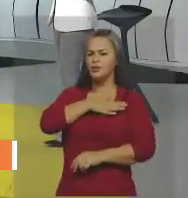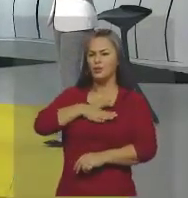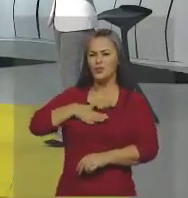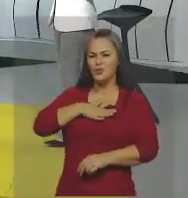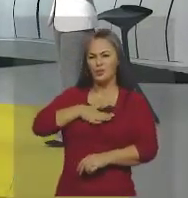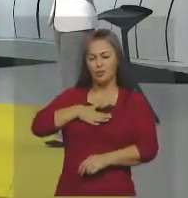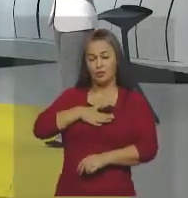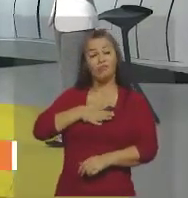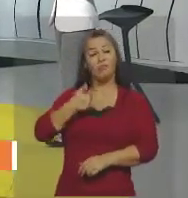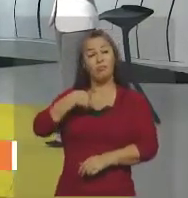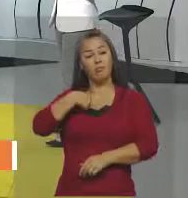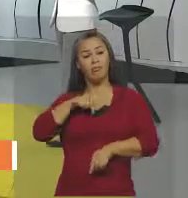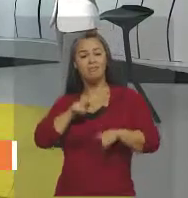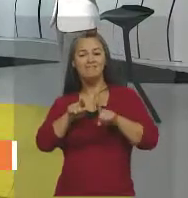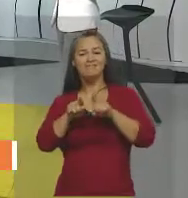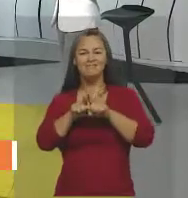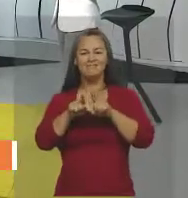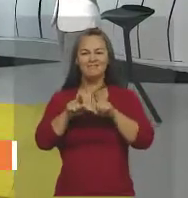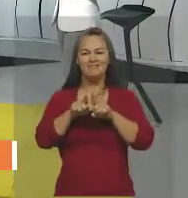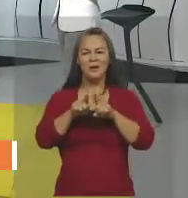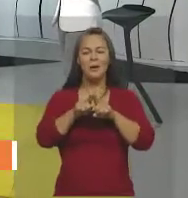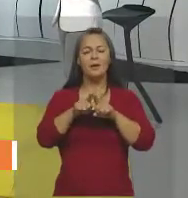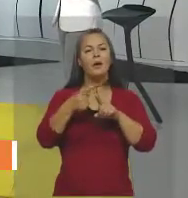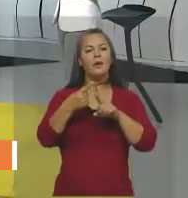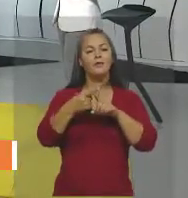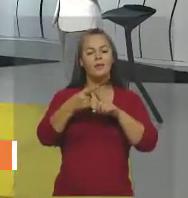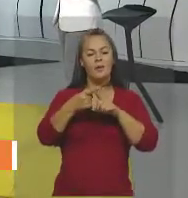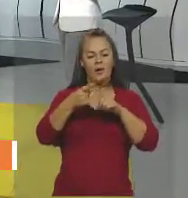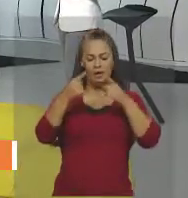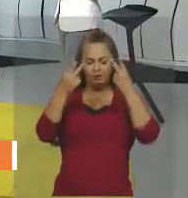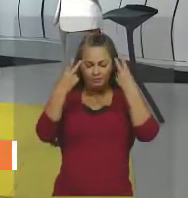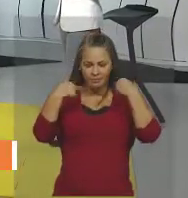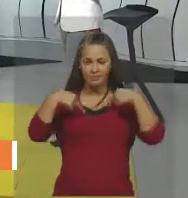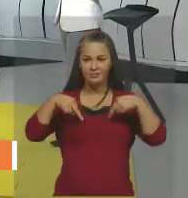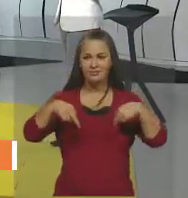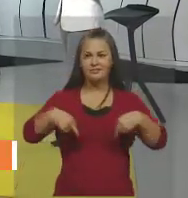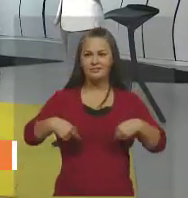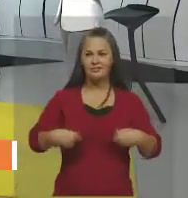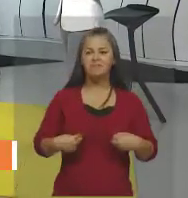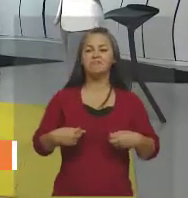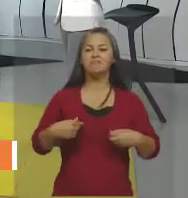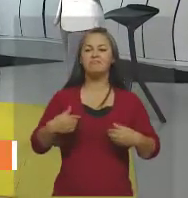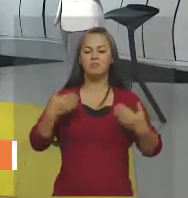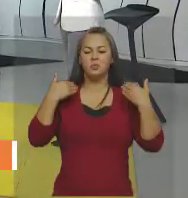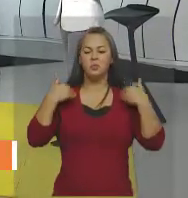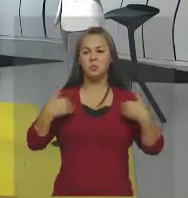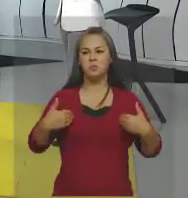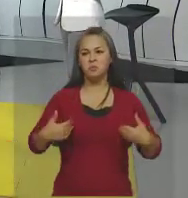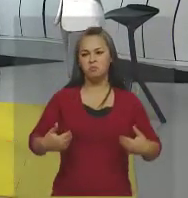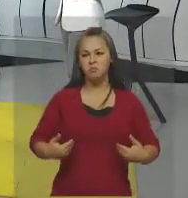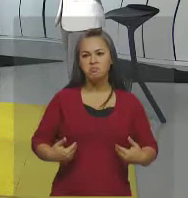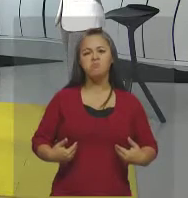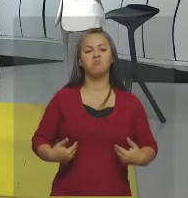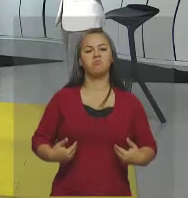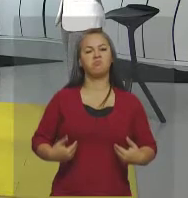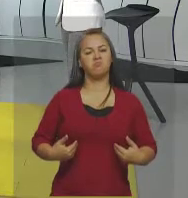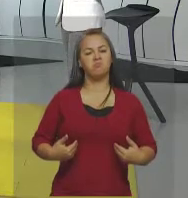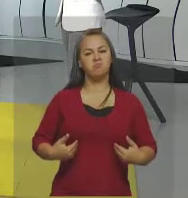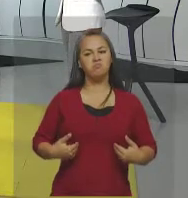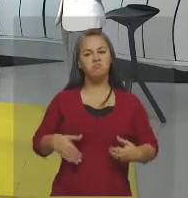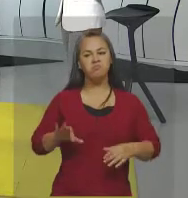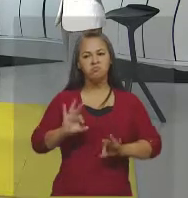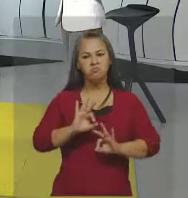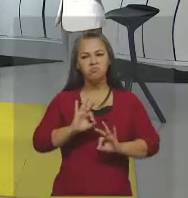também gosto muito porque o funcionamento dessa máquina humana é impressionante e